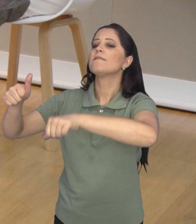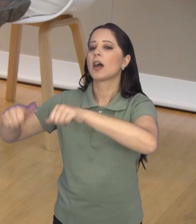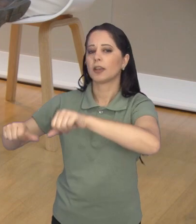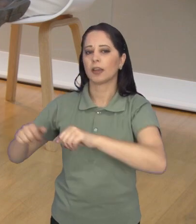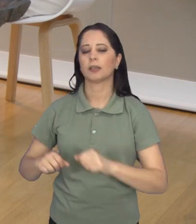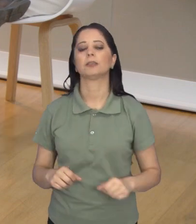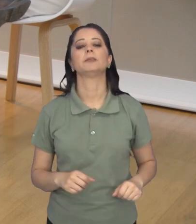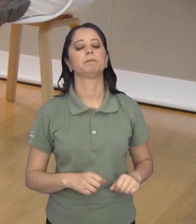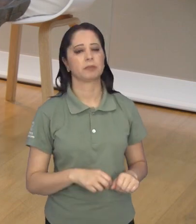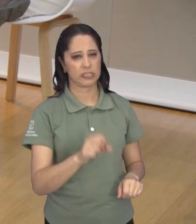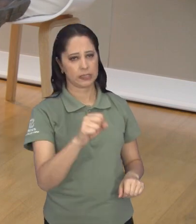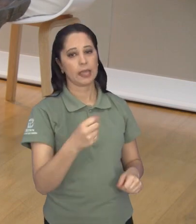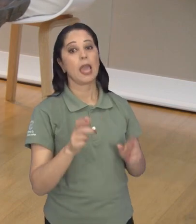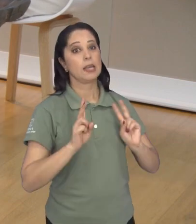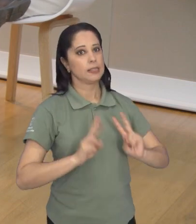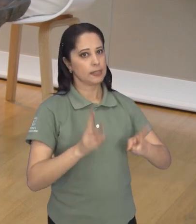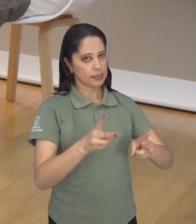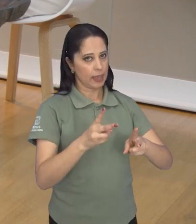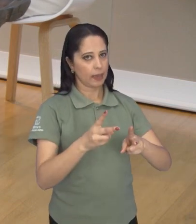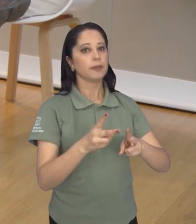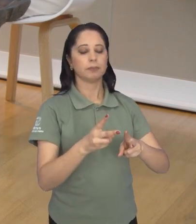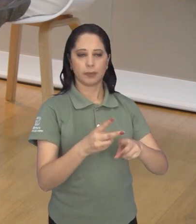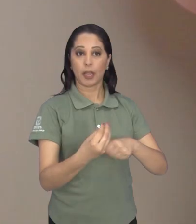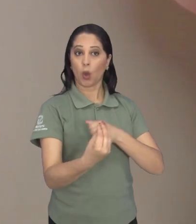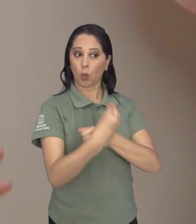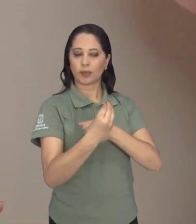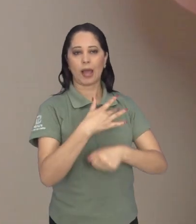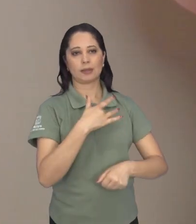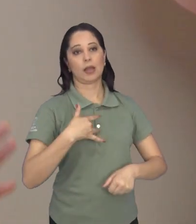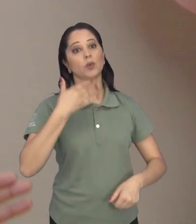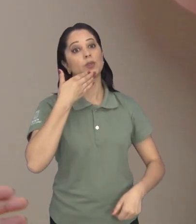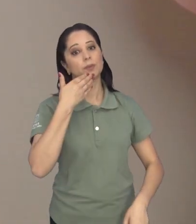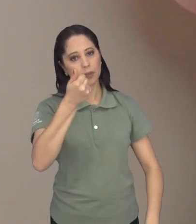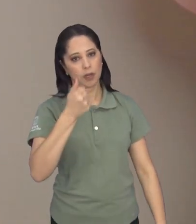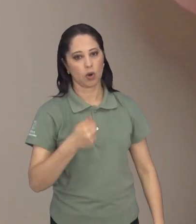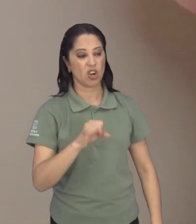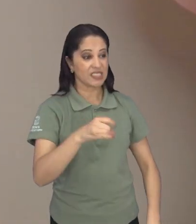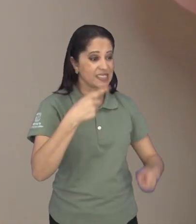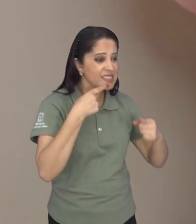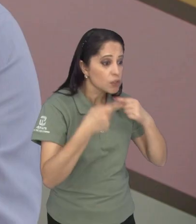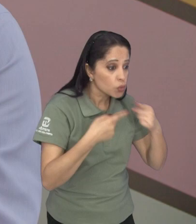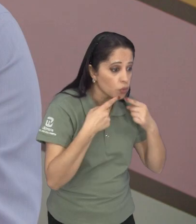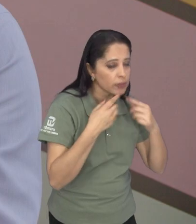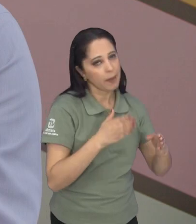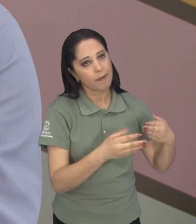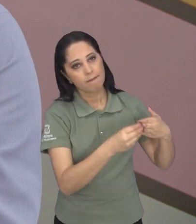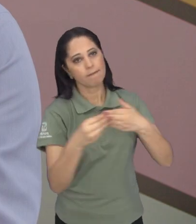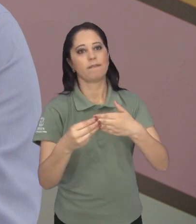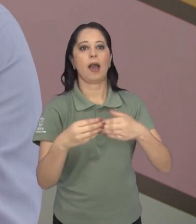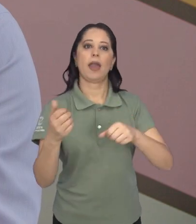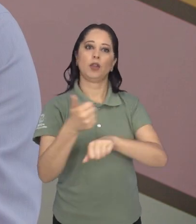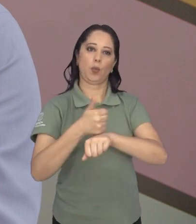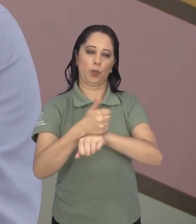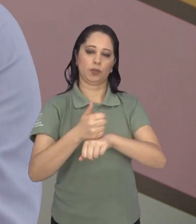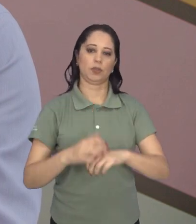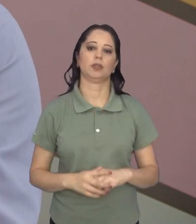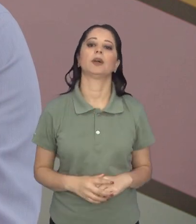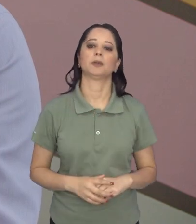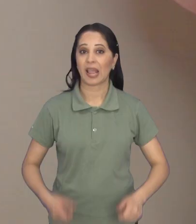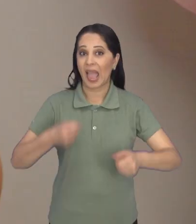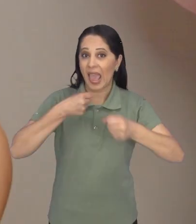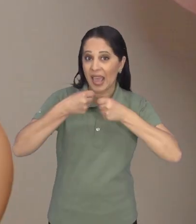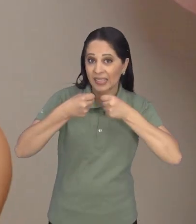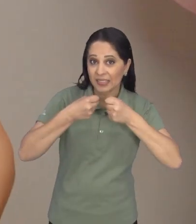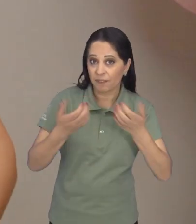definitivo, é realmente a procurar conversa. O neurologista, claro. A gente sempre fala, prevenir é melhor do que remediar. Então, na dúvida, procure o